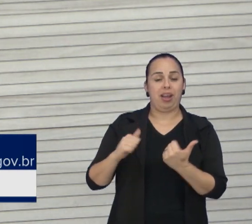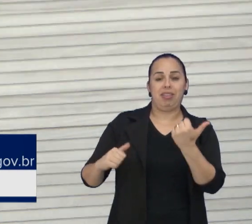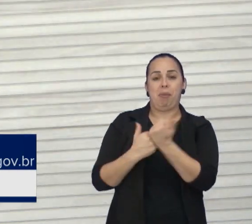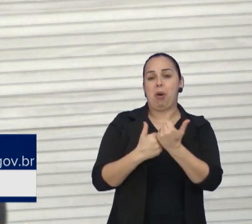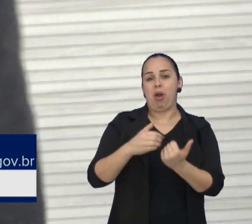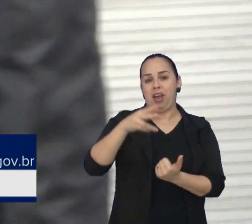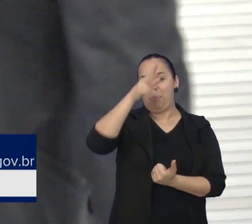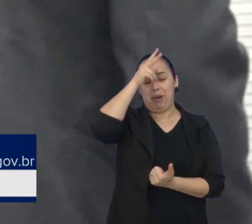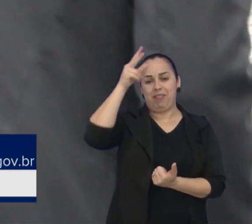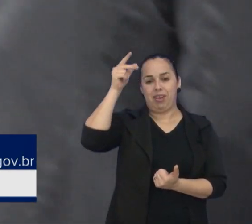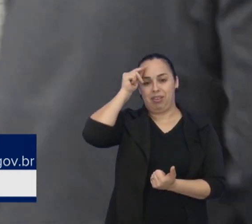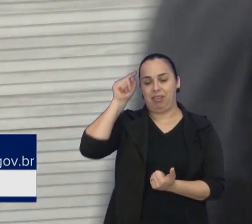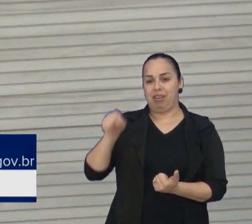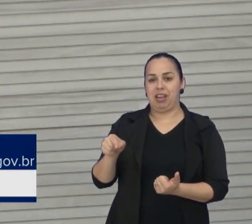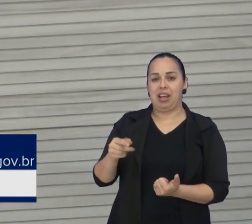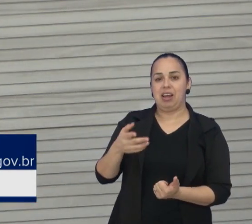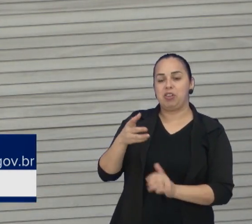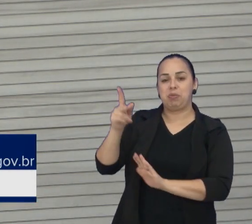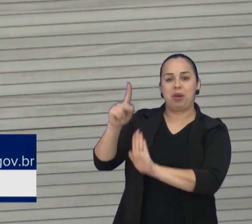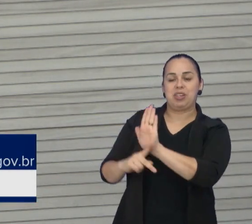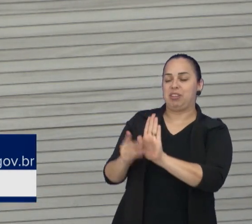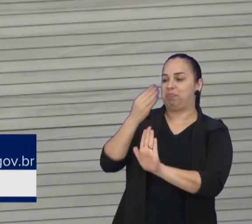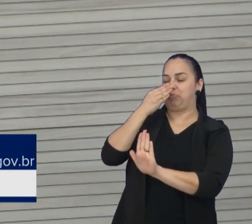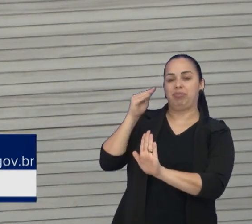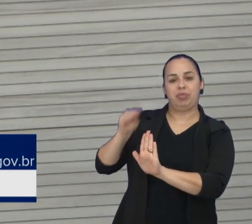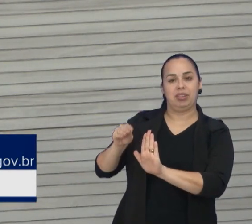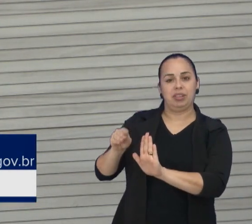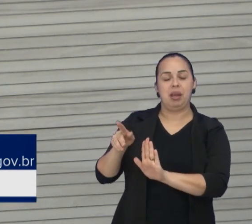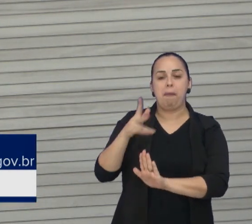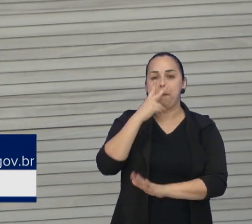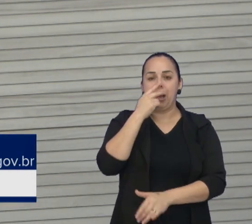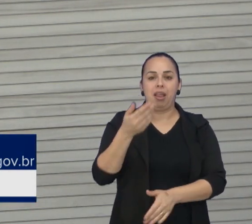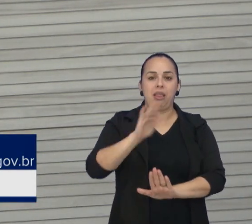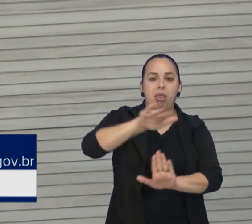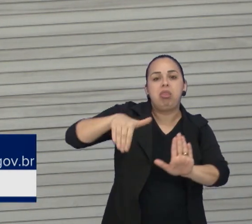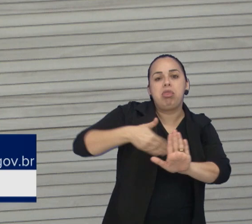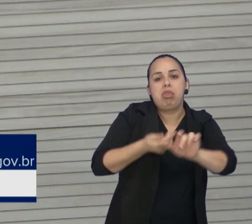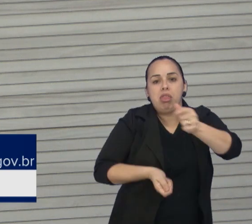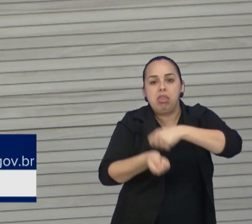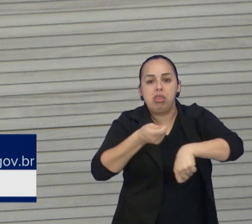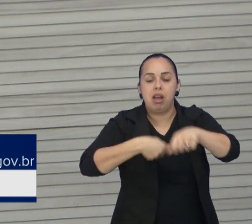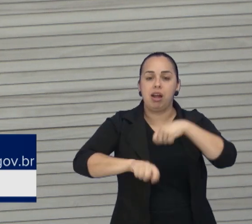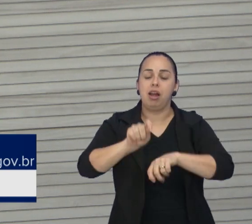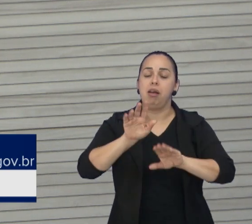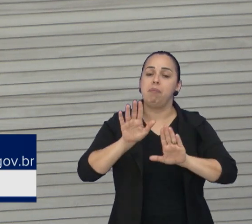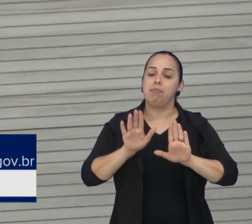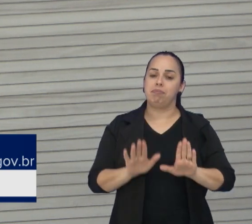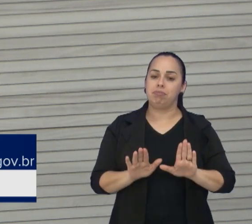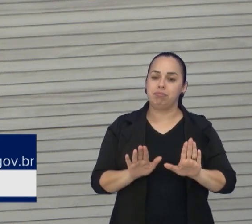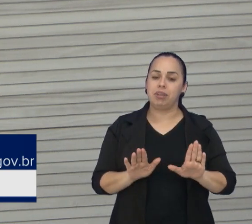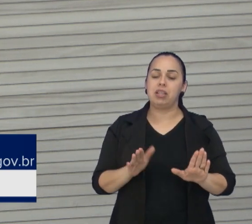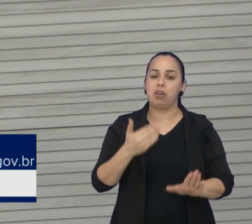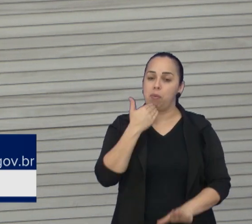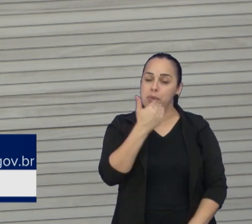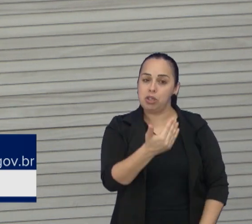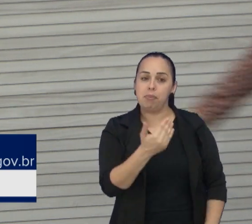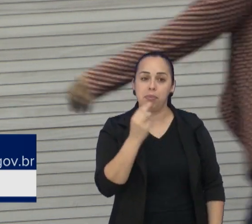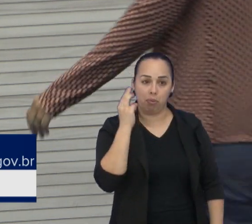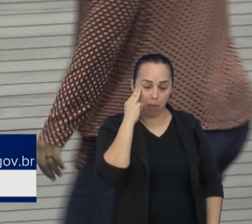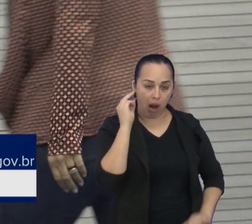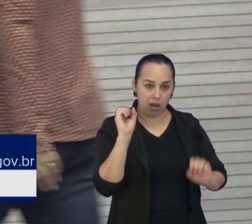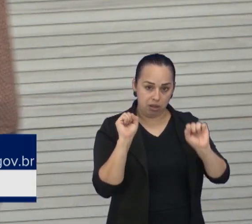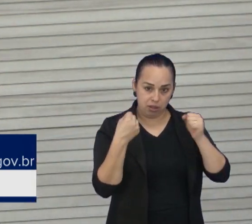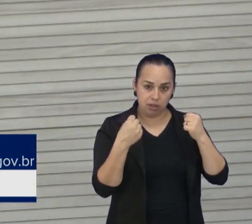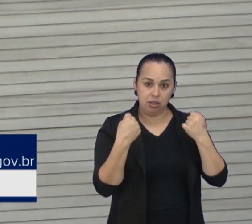É o jogo político, com muito nonsense. Mas eu ia também pedir para o Marcão, já que ele está